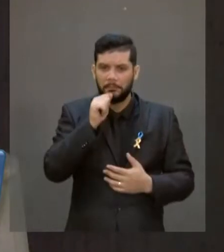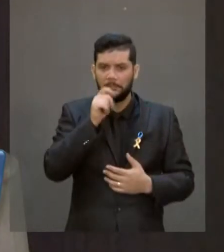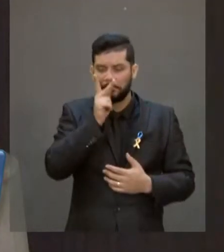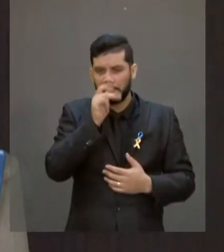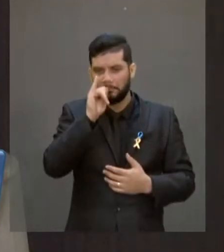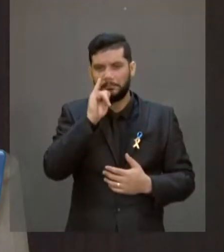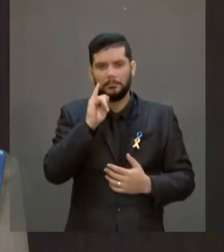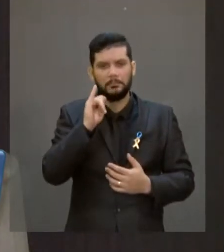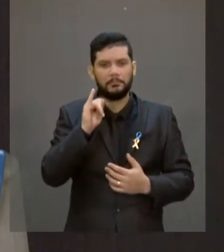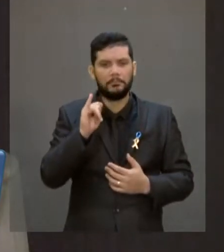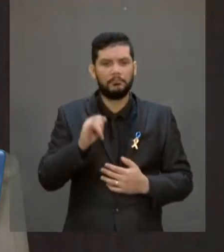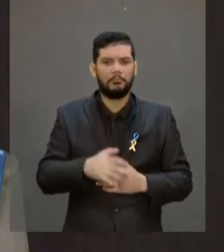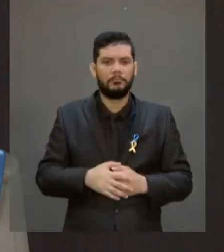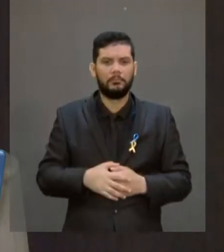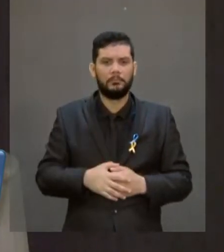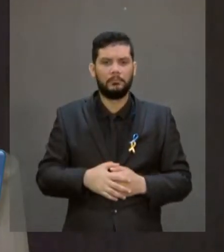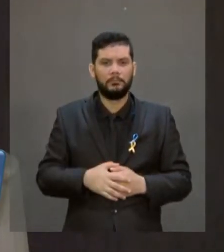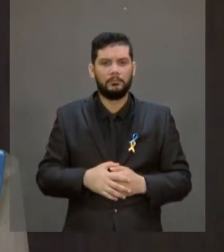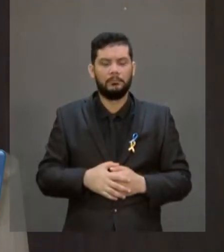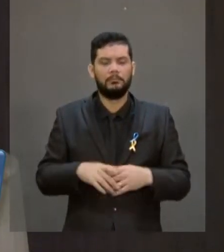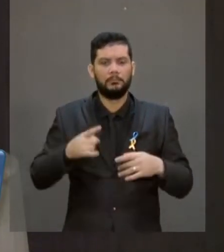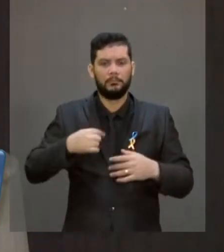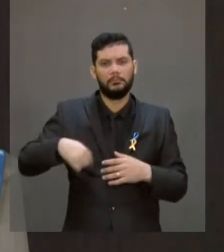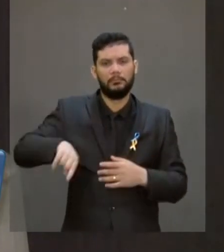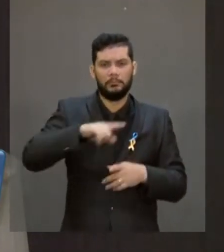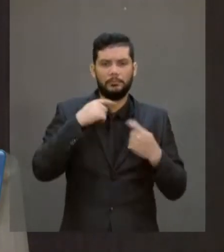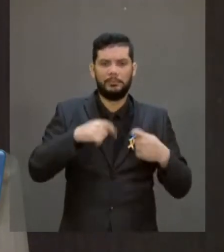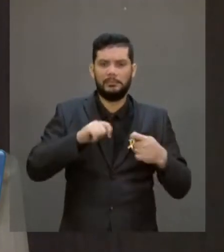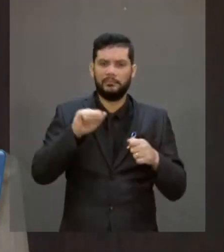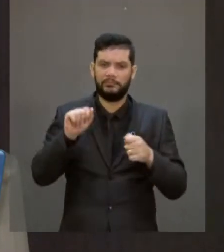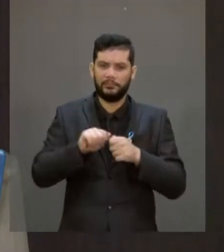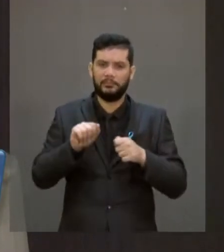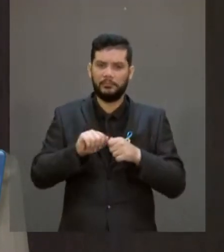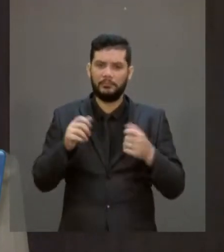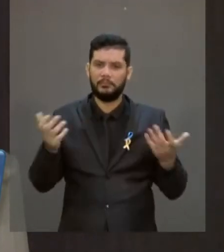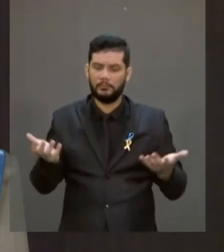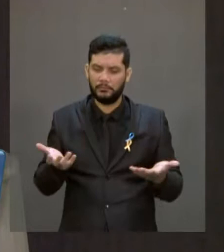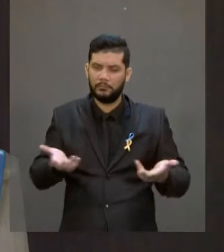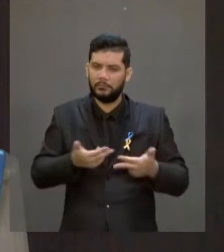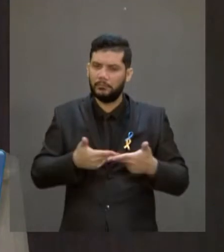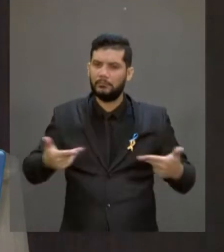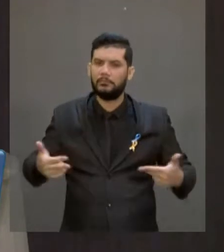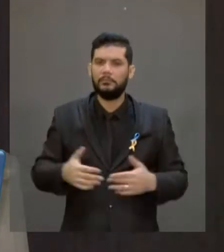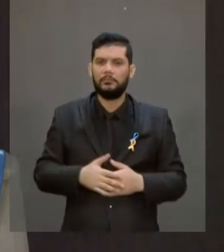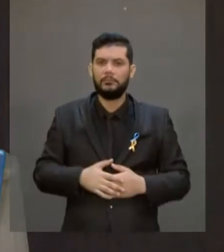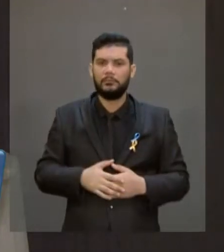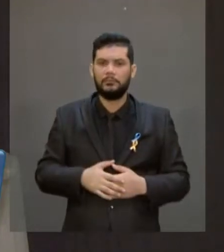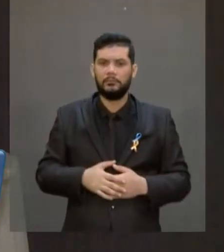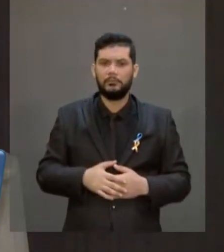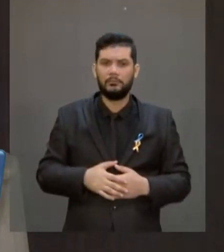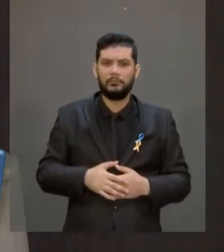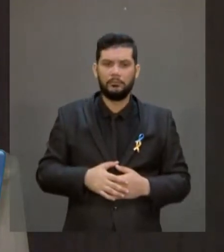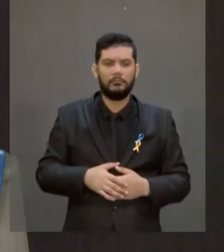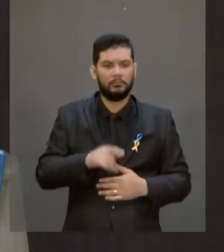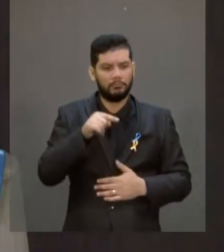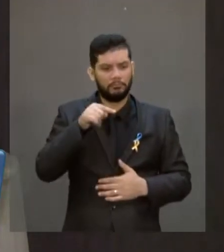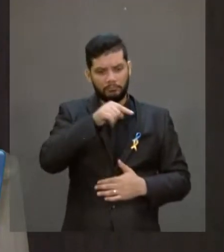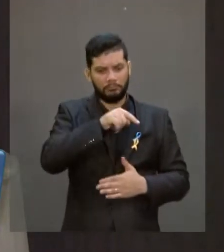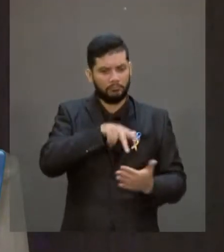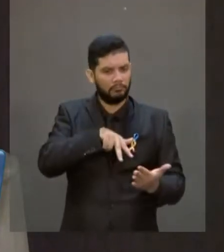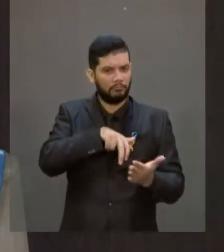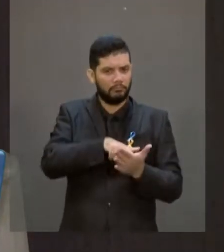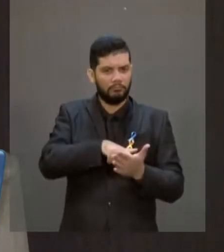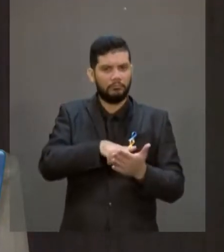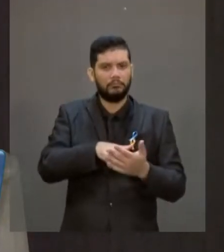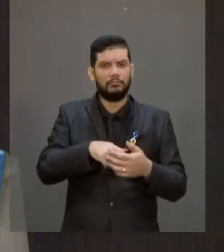seu pai, é necessário fazer algo. Responsabilizar, pedir desculpa, porque